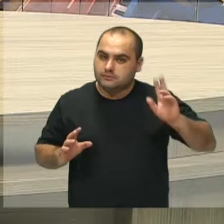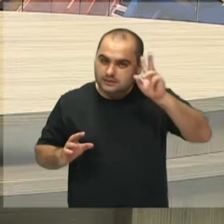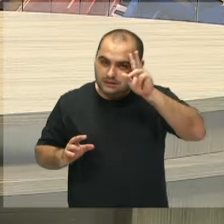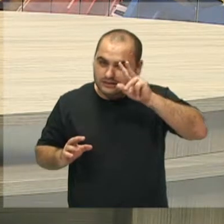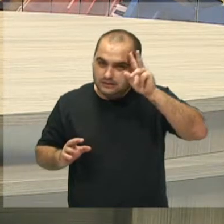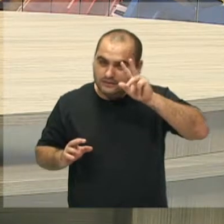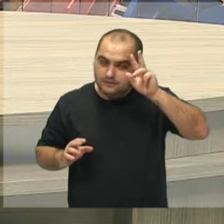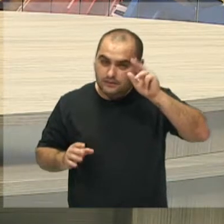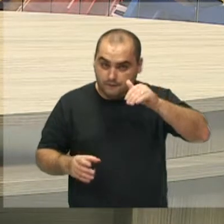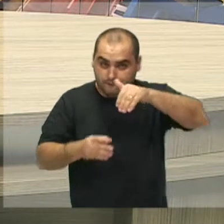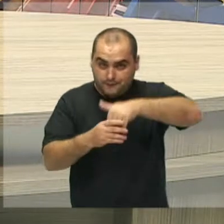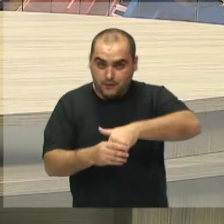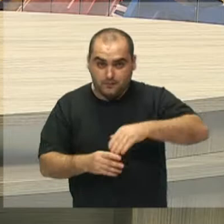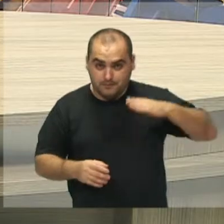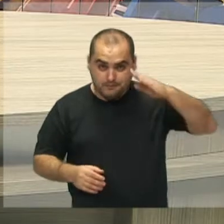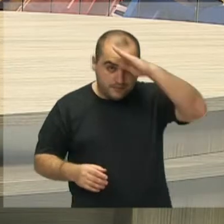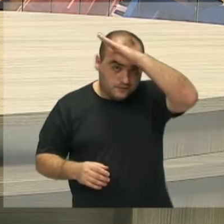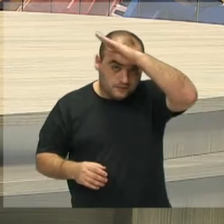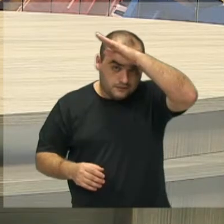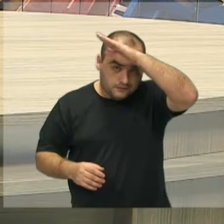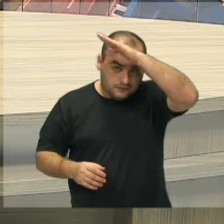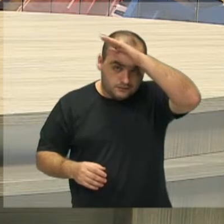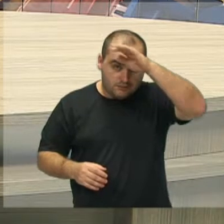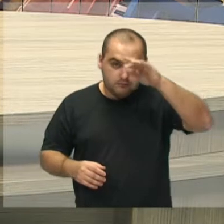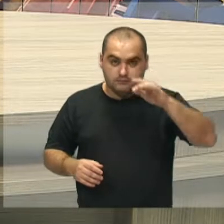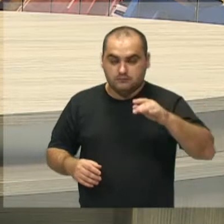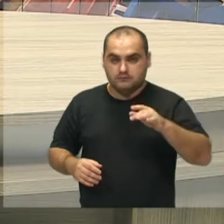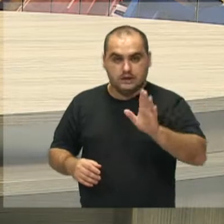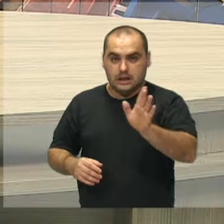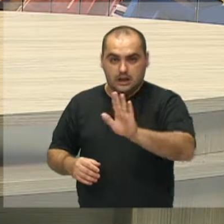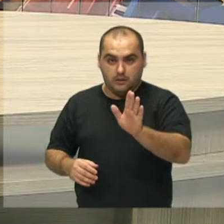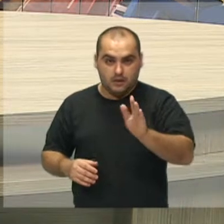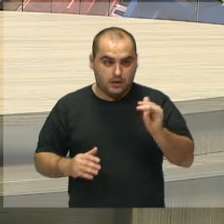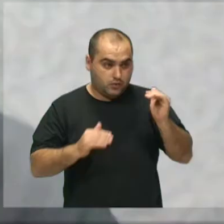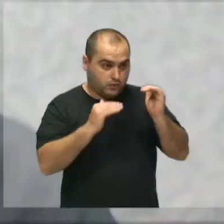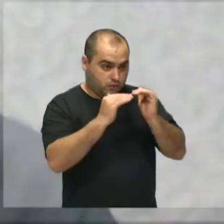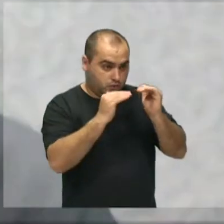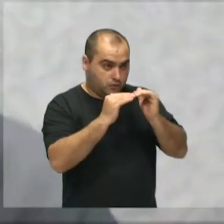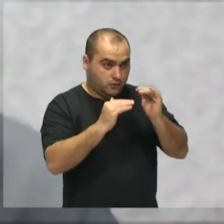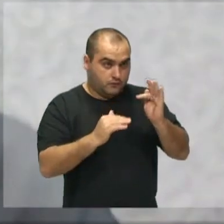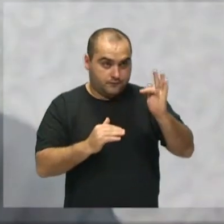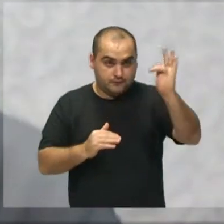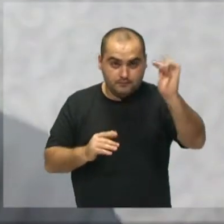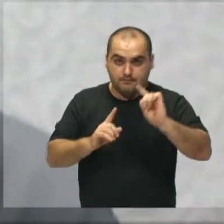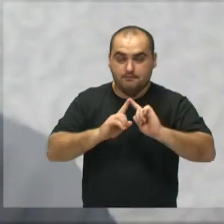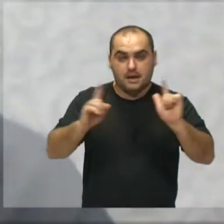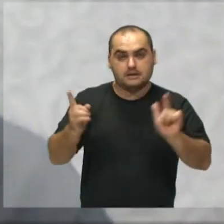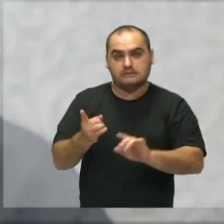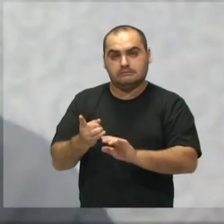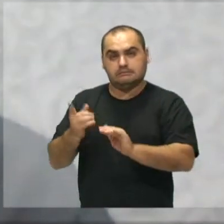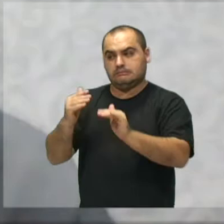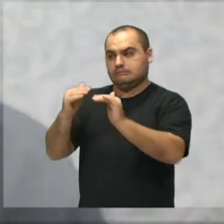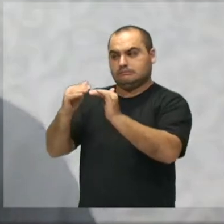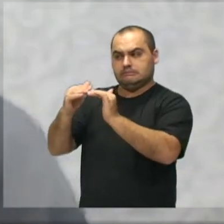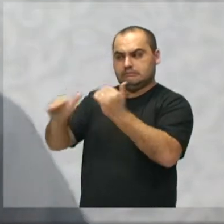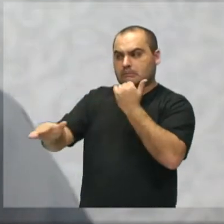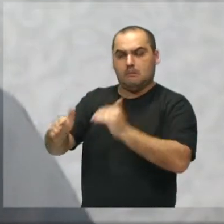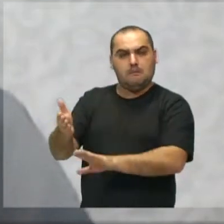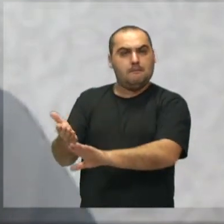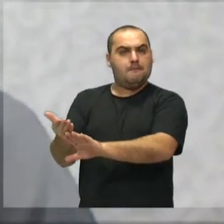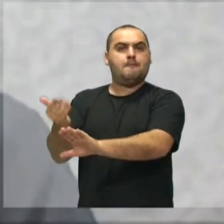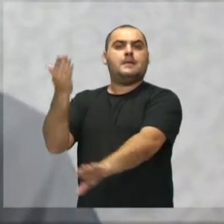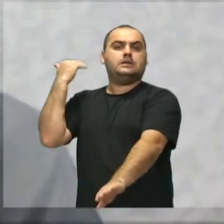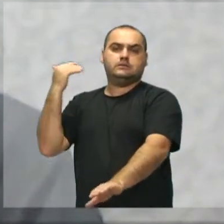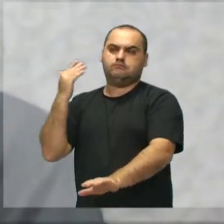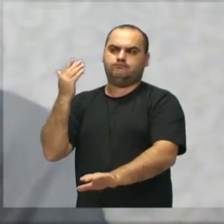lá com o Bolsonaro contra algo, e não a favor do futuro, mas contra um passado. Isso